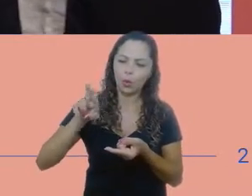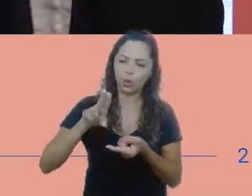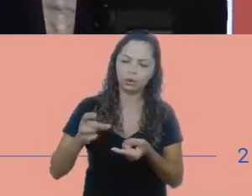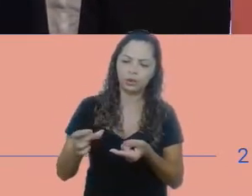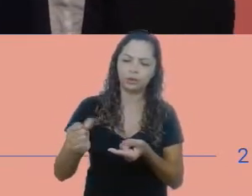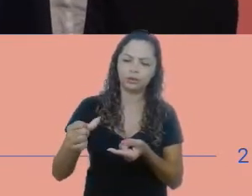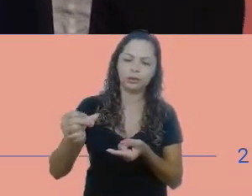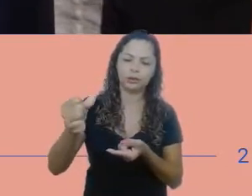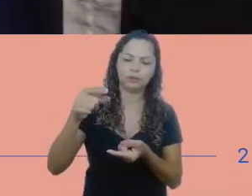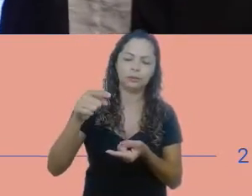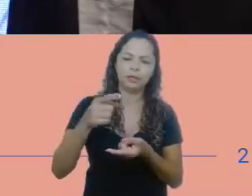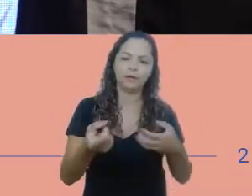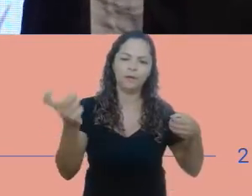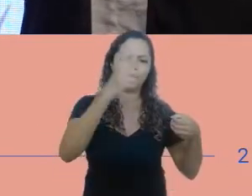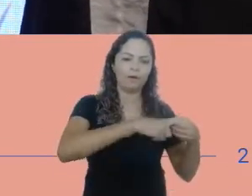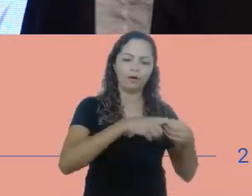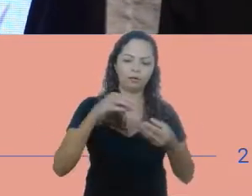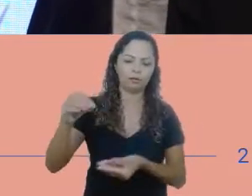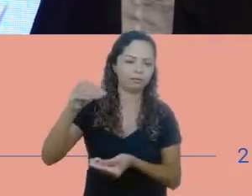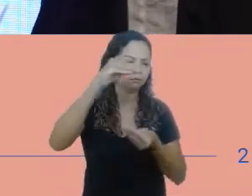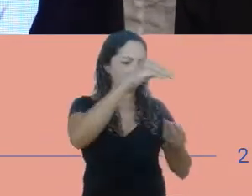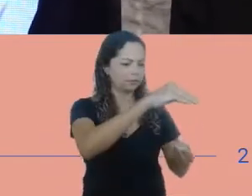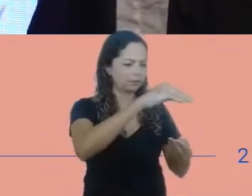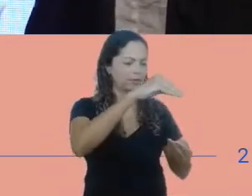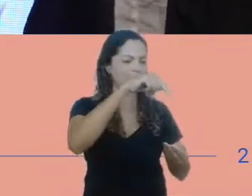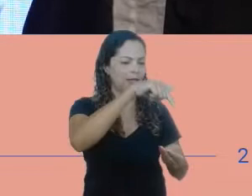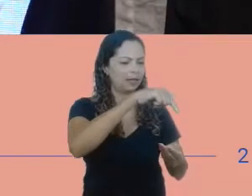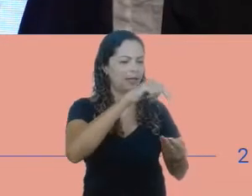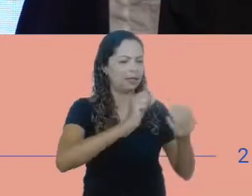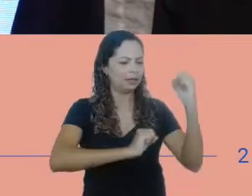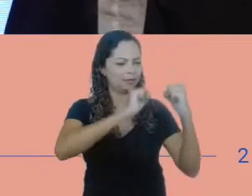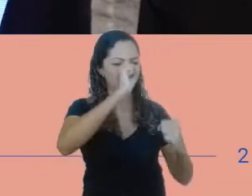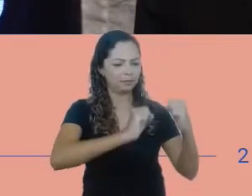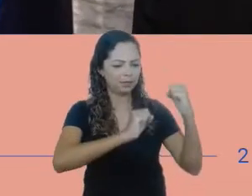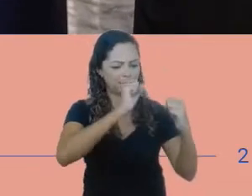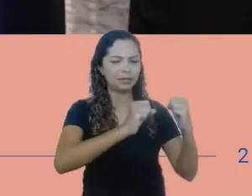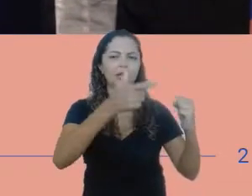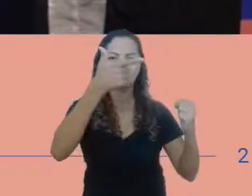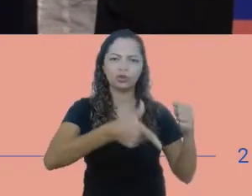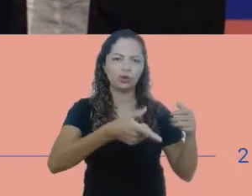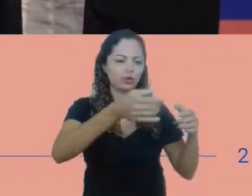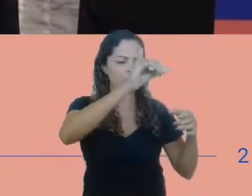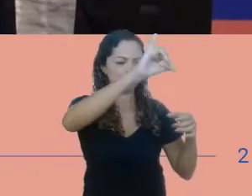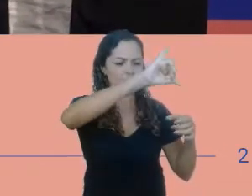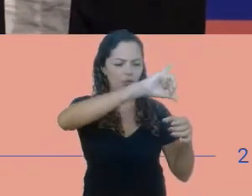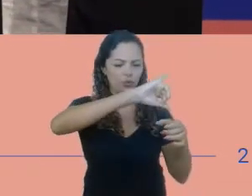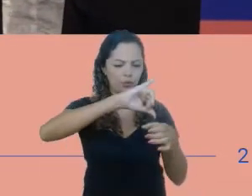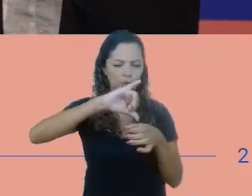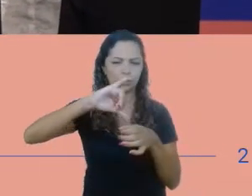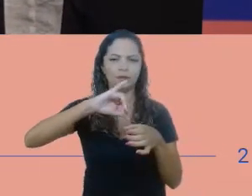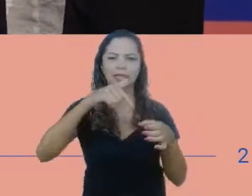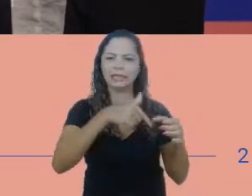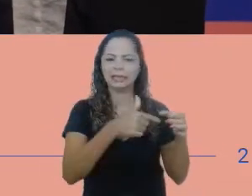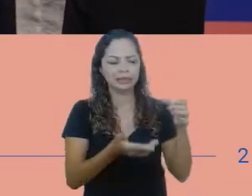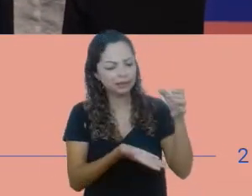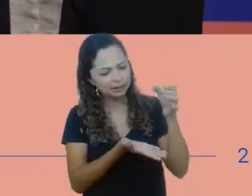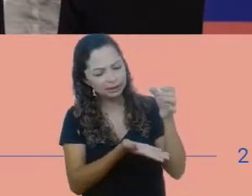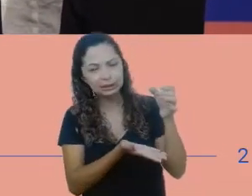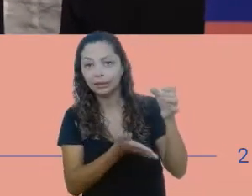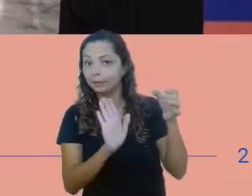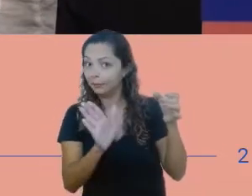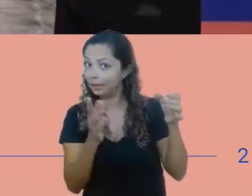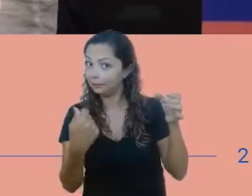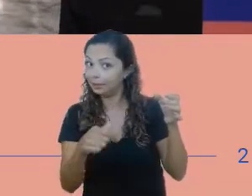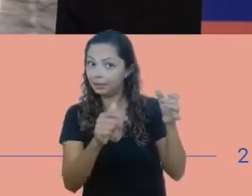de volta para colocar o produto de Nova naquela embalagem garante sua a sua lavagem